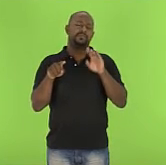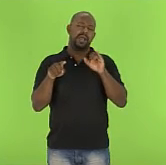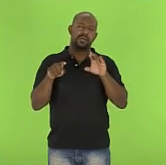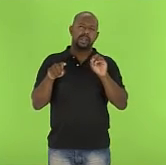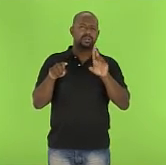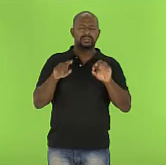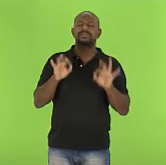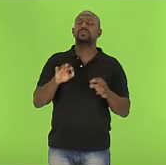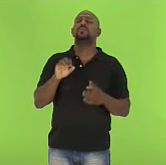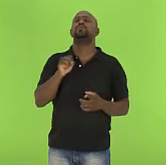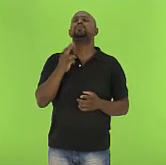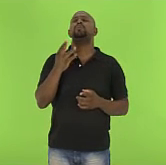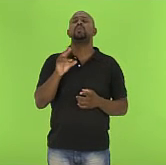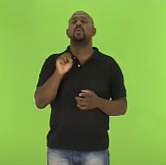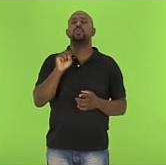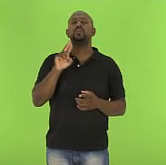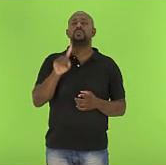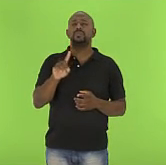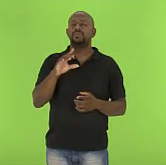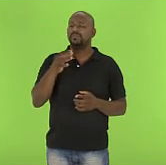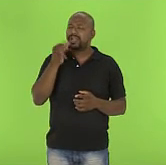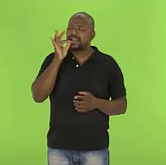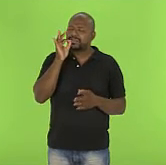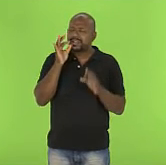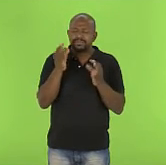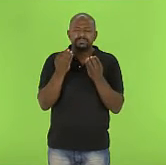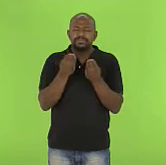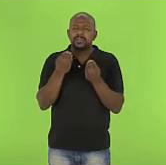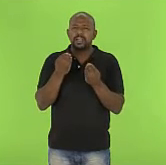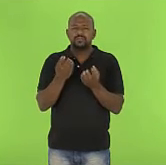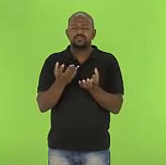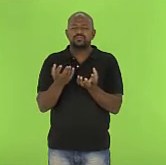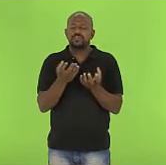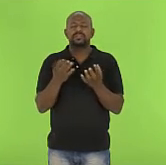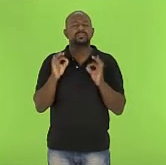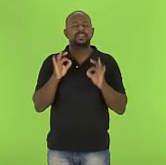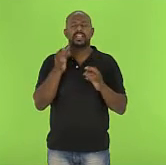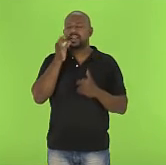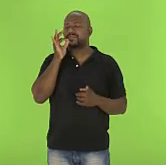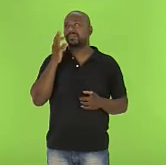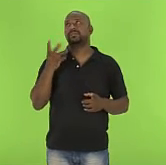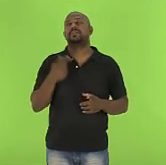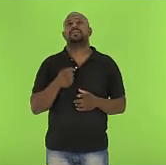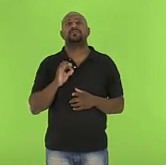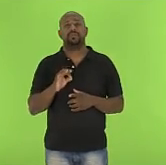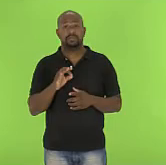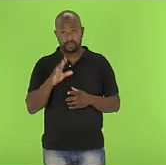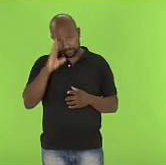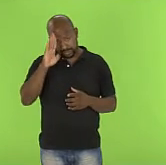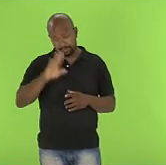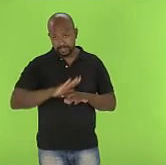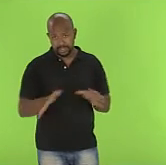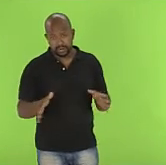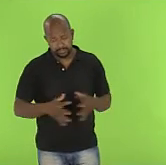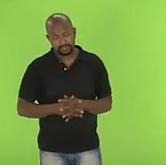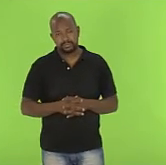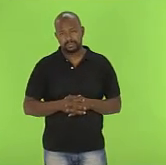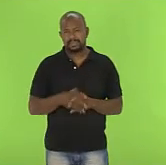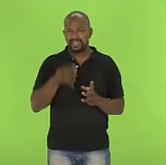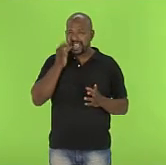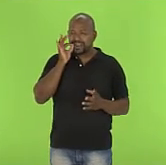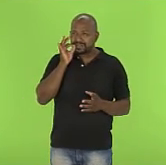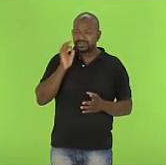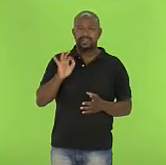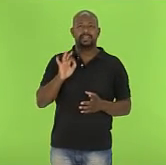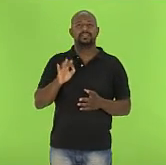da Somos Foods, que também excelente, café fresquinho, torrado, maravilhoso. Maravilhoso café, fundamental, né?